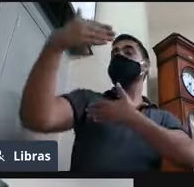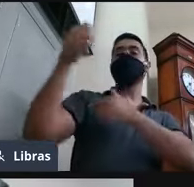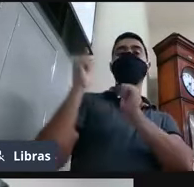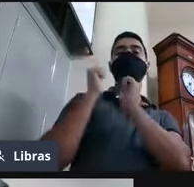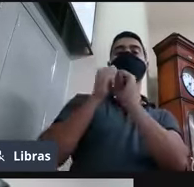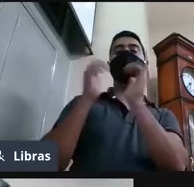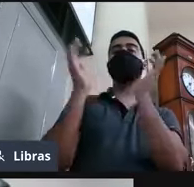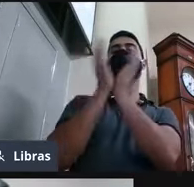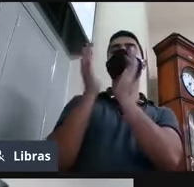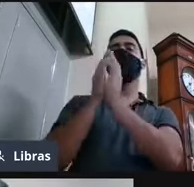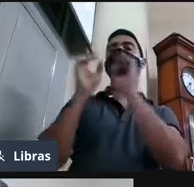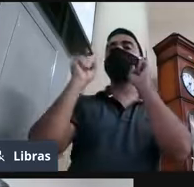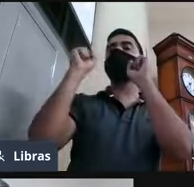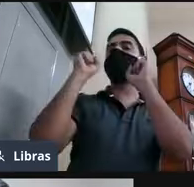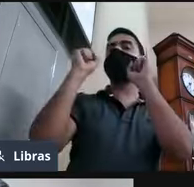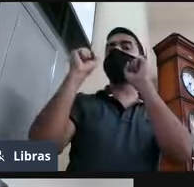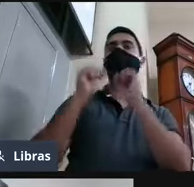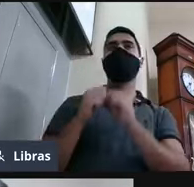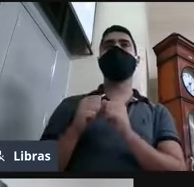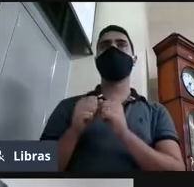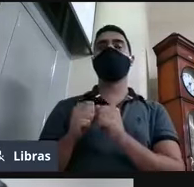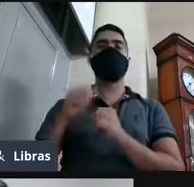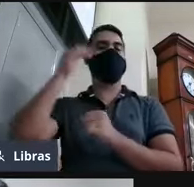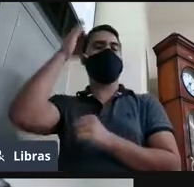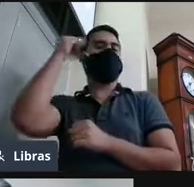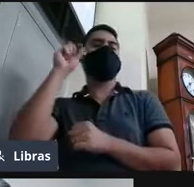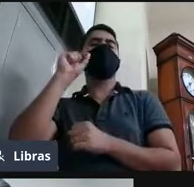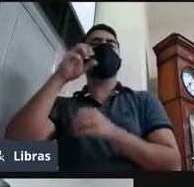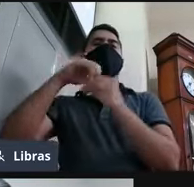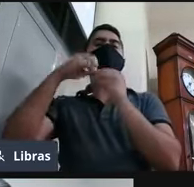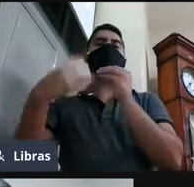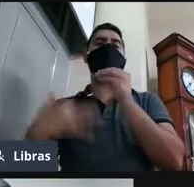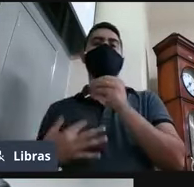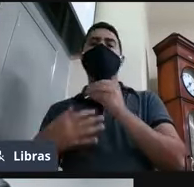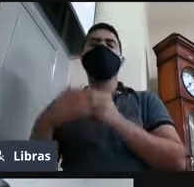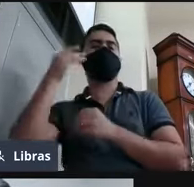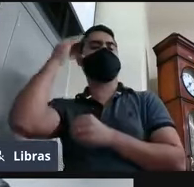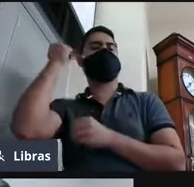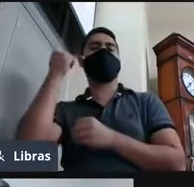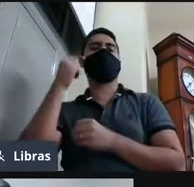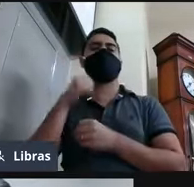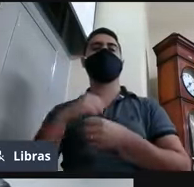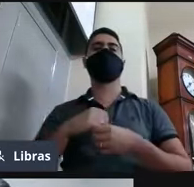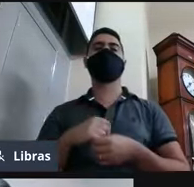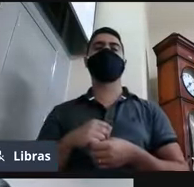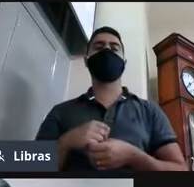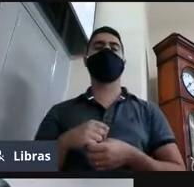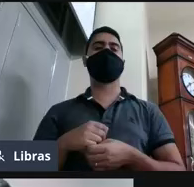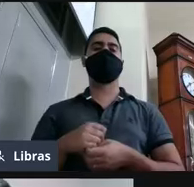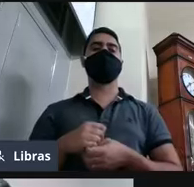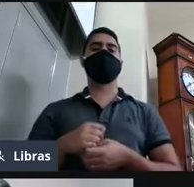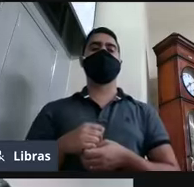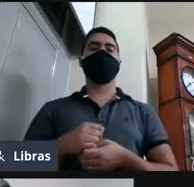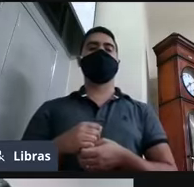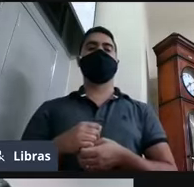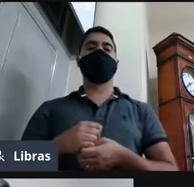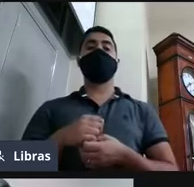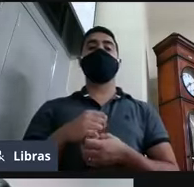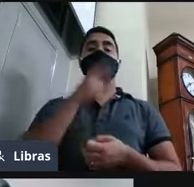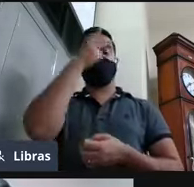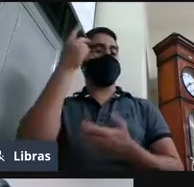dele comemorar. Ele não quis saber qual era a justificativa, nossa, de quem